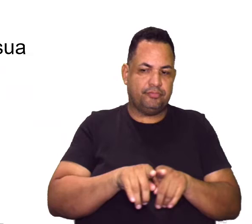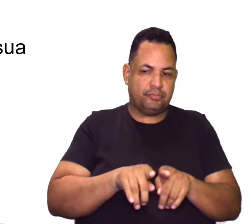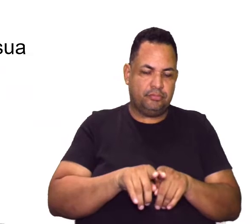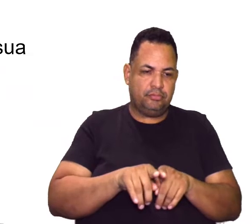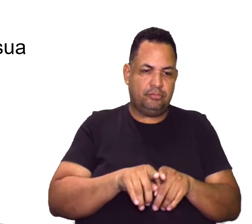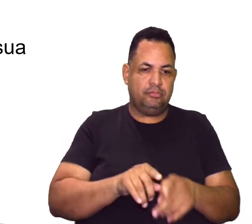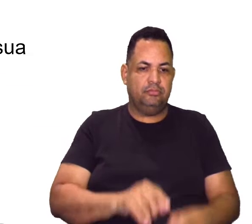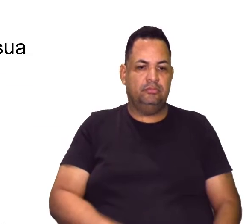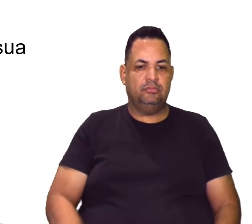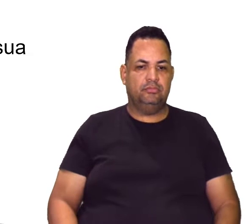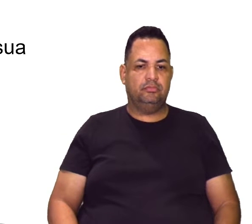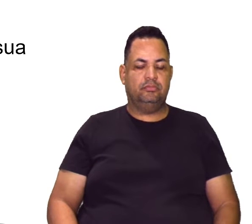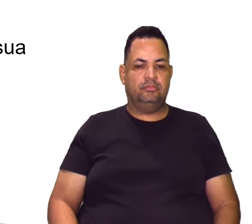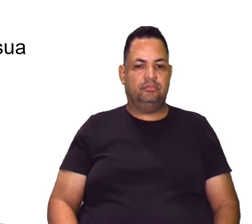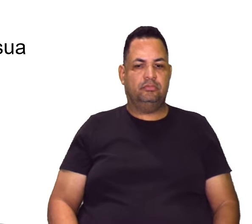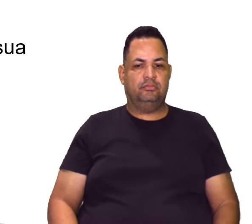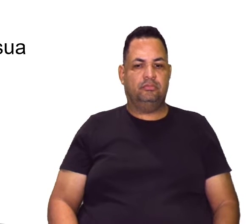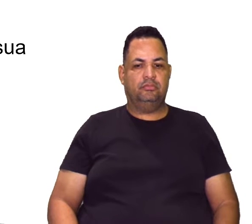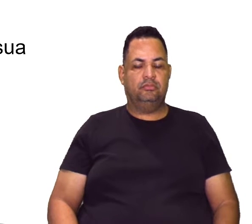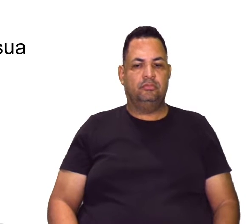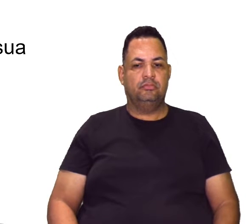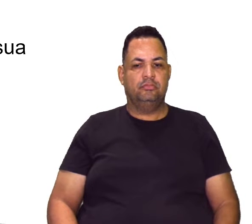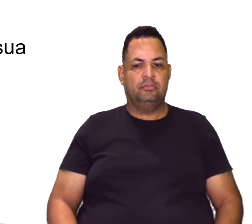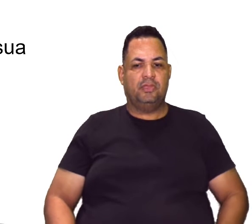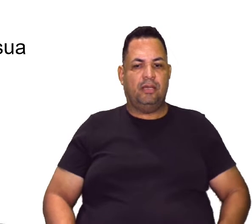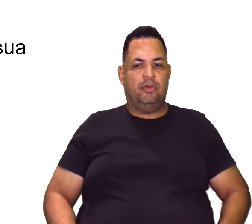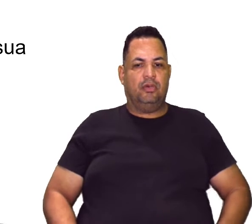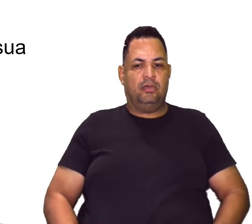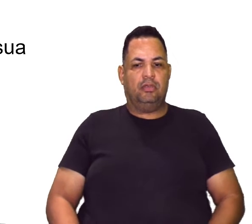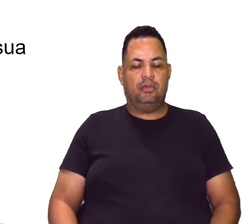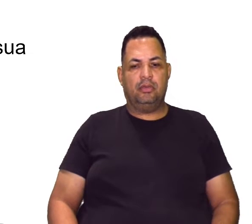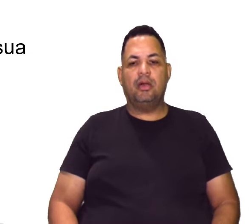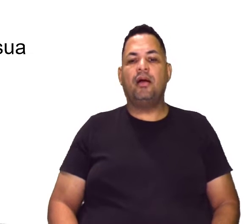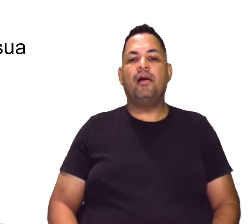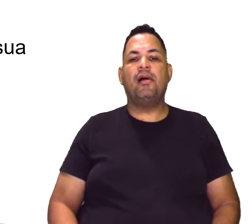não possui o grupo